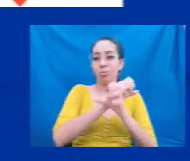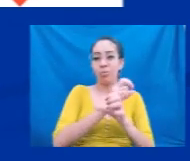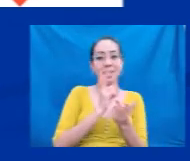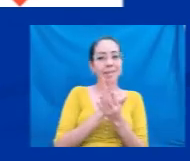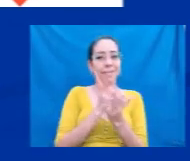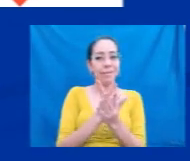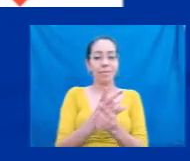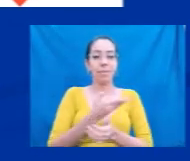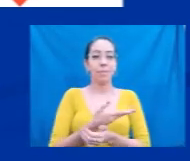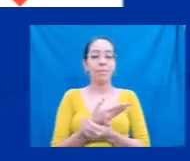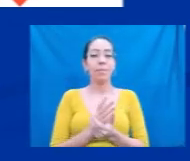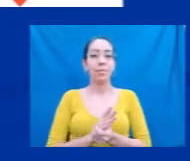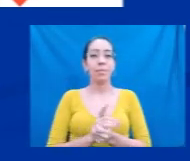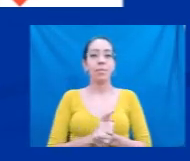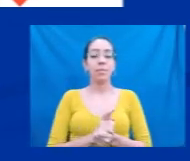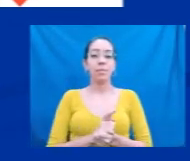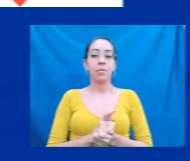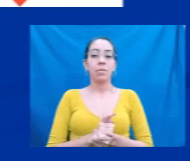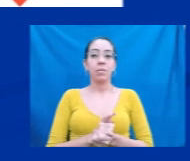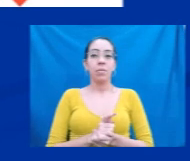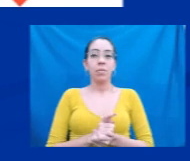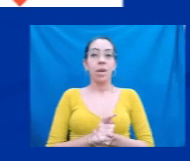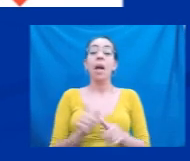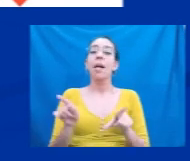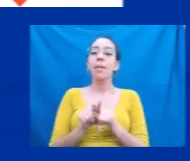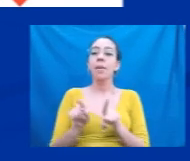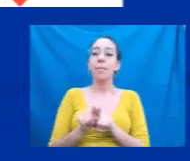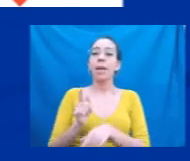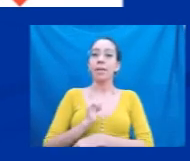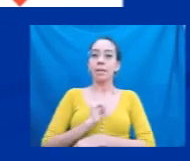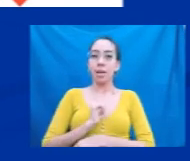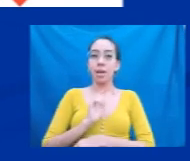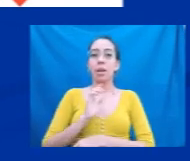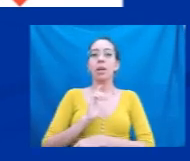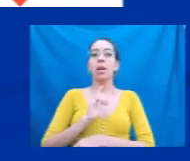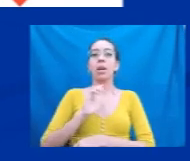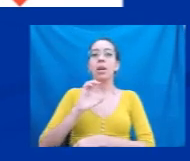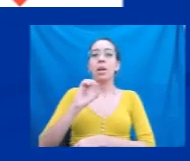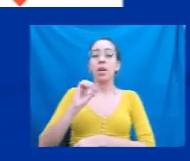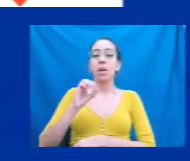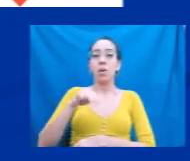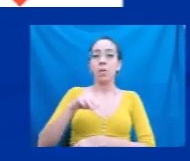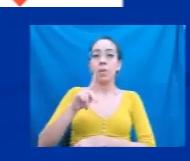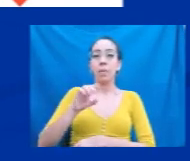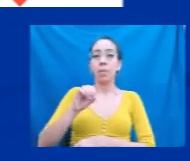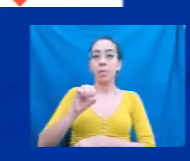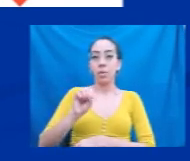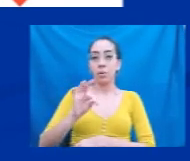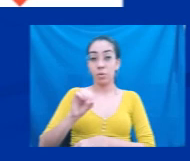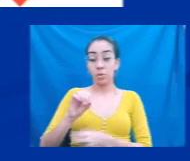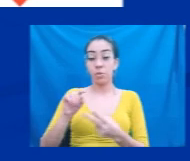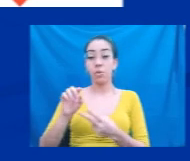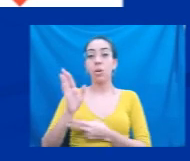Bem, existem também os compostos reativos com a água, que são compostos que devem ser armazenados em local seco e